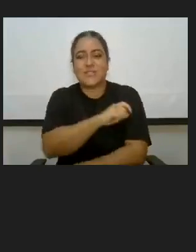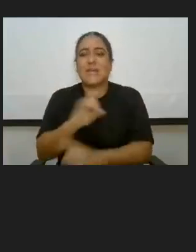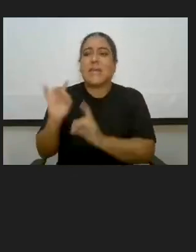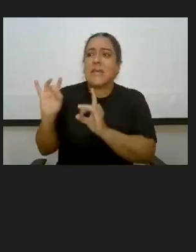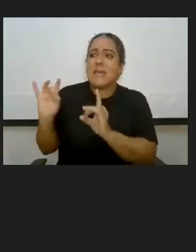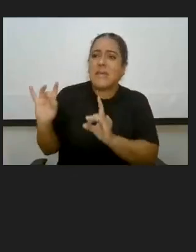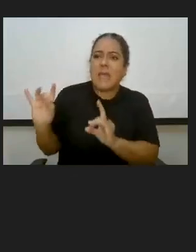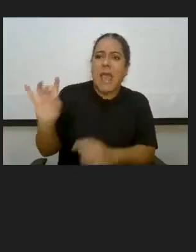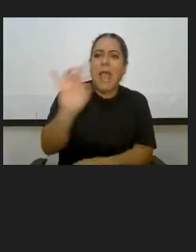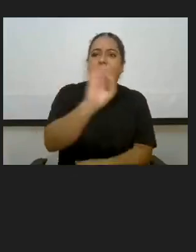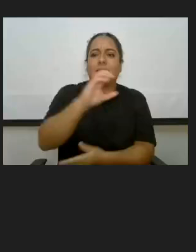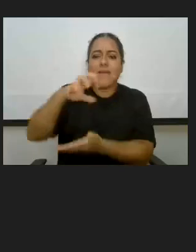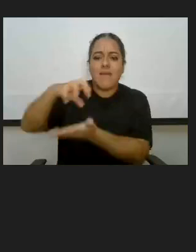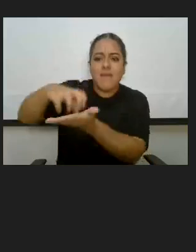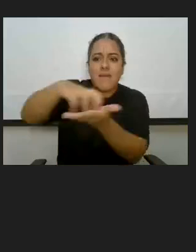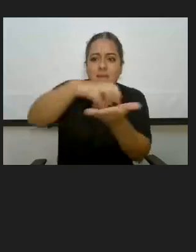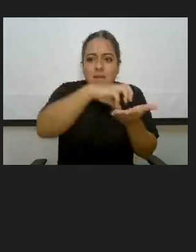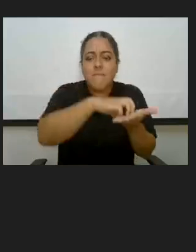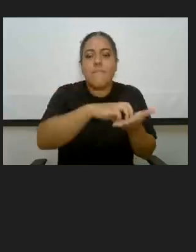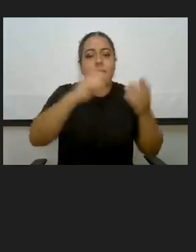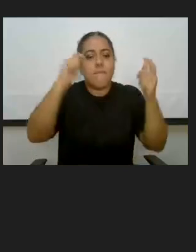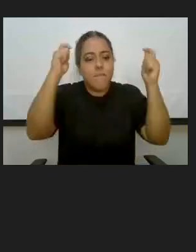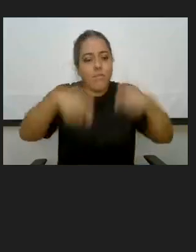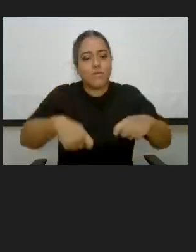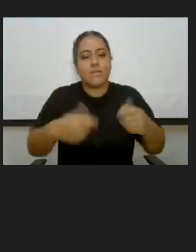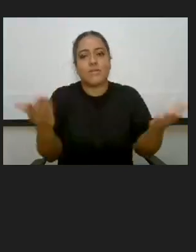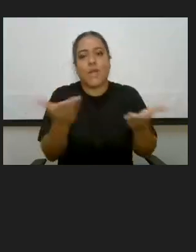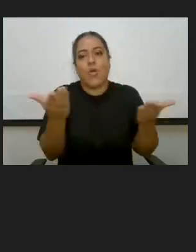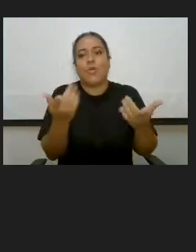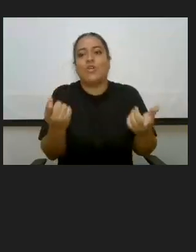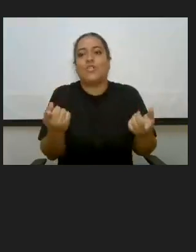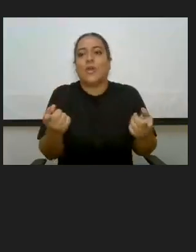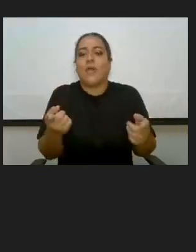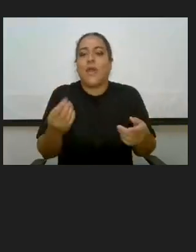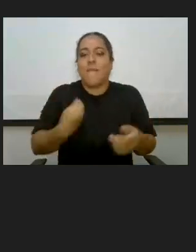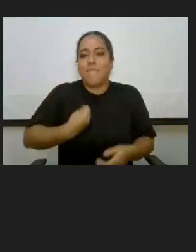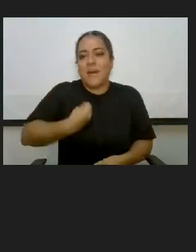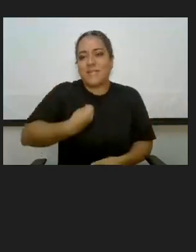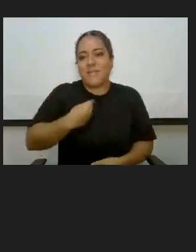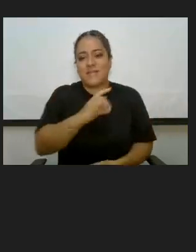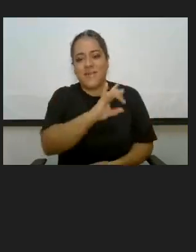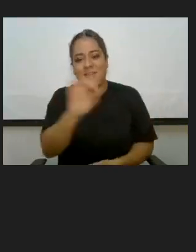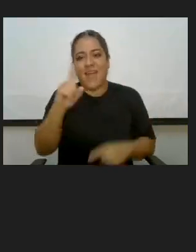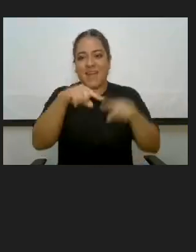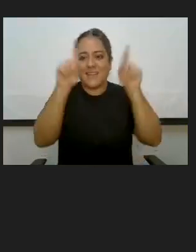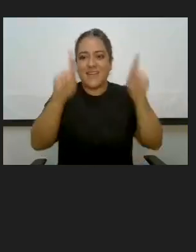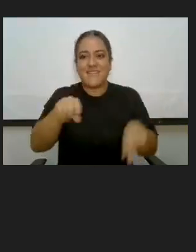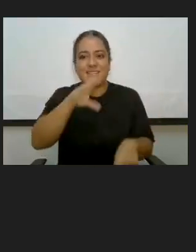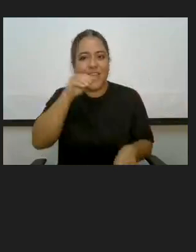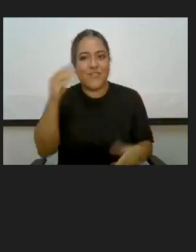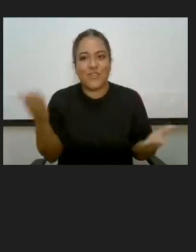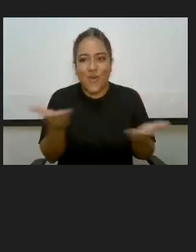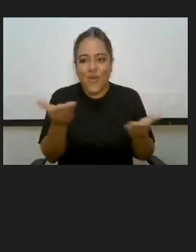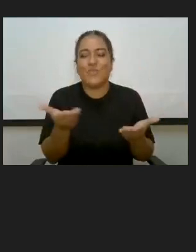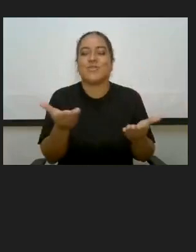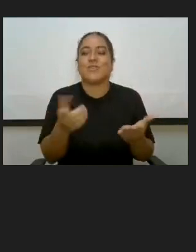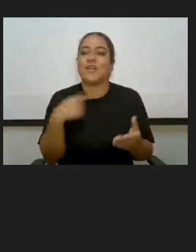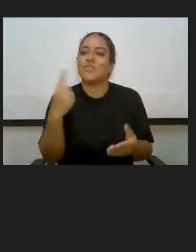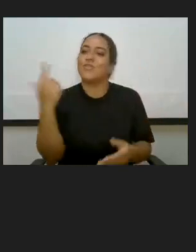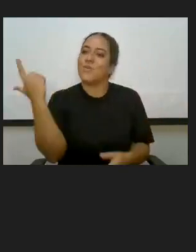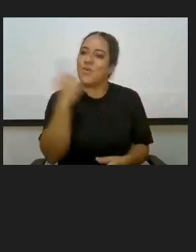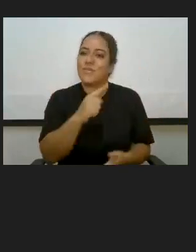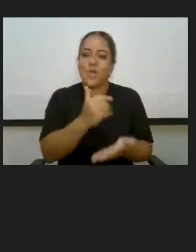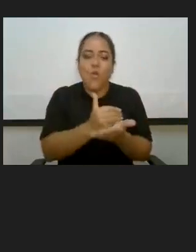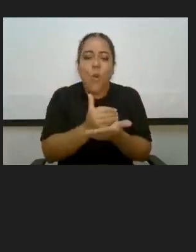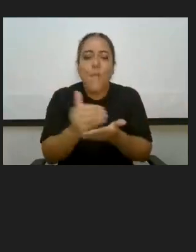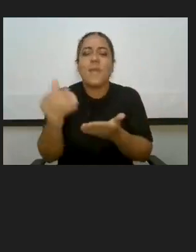que possibilitaram essa participação dos servidores aqui hoje, para que a gente pudesse começar por